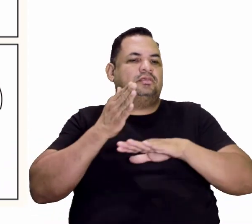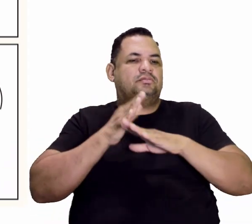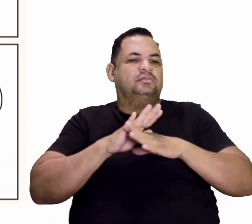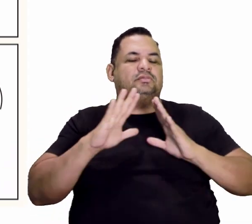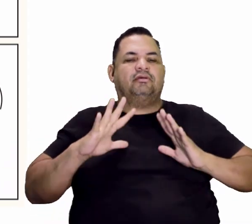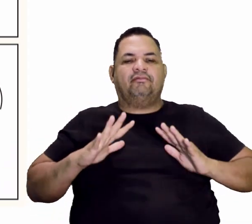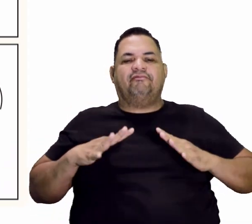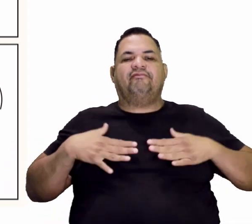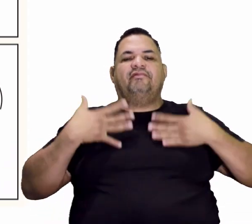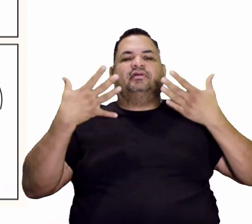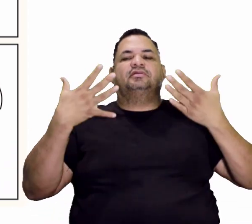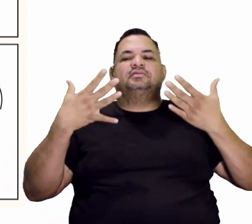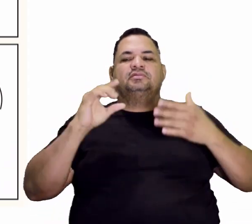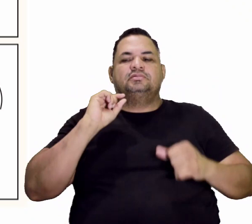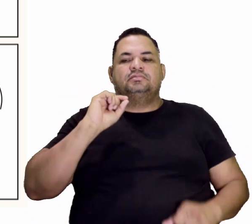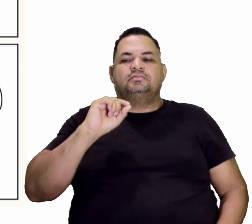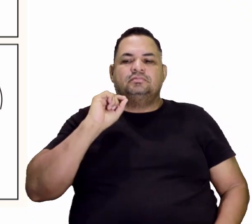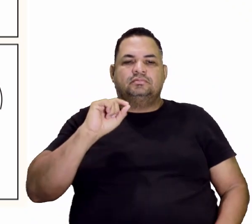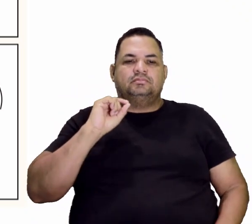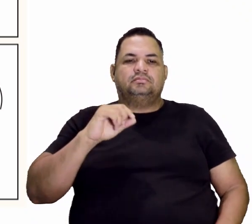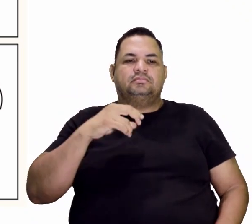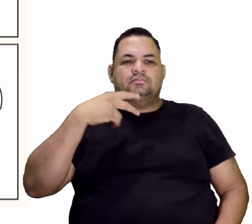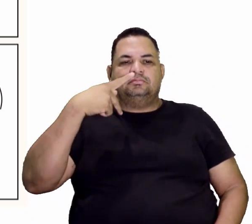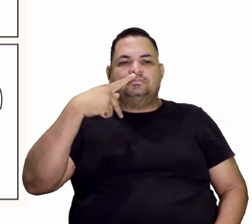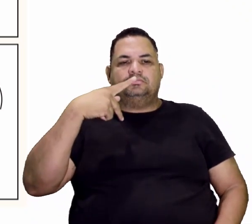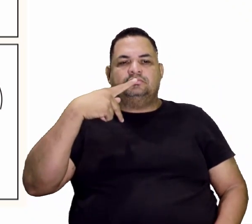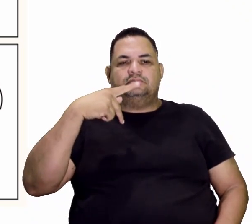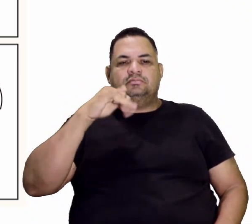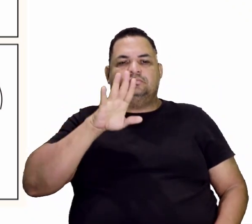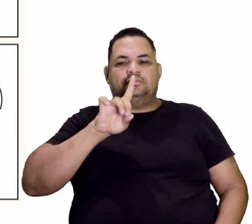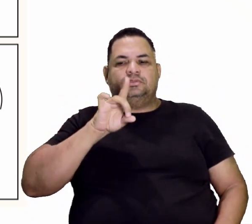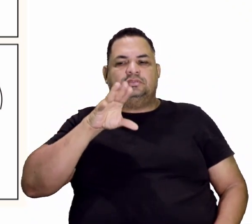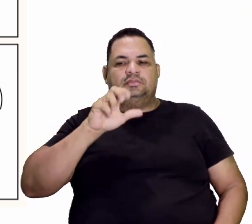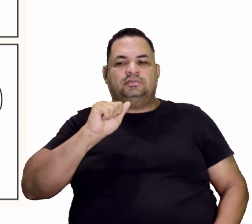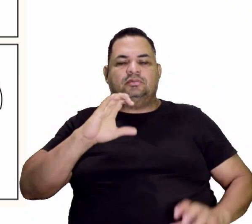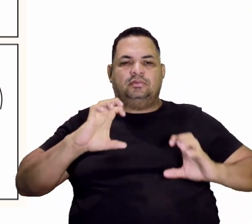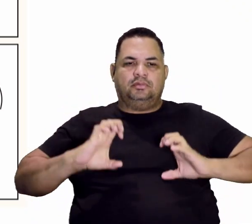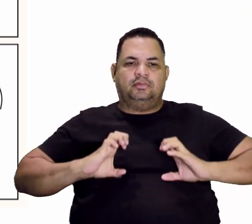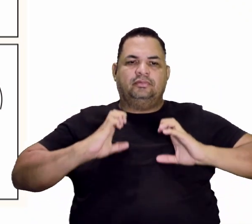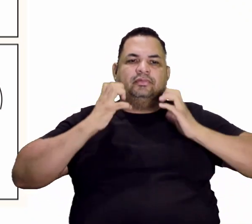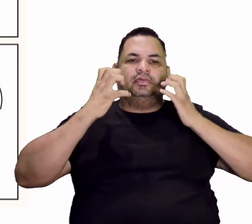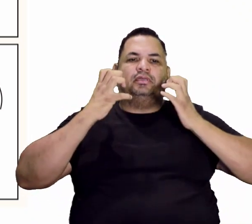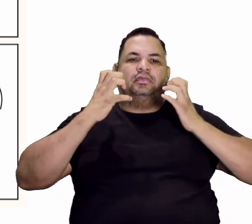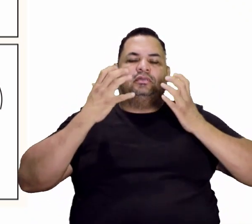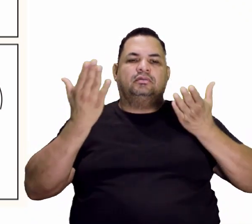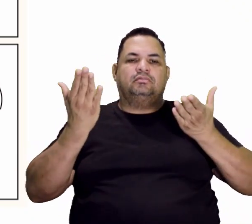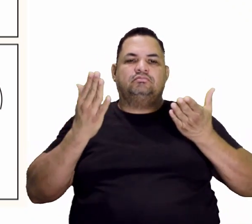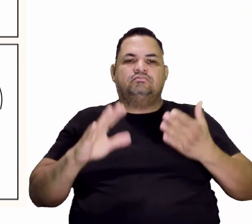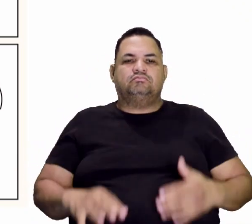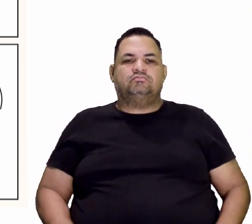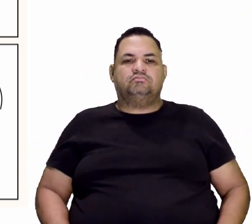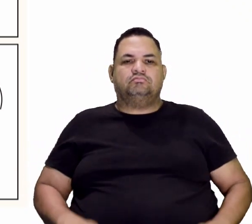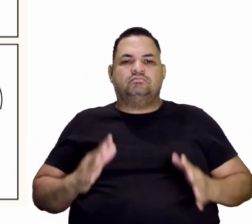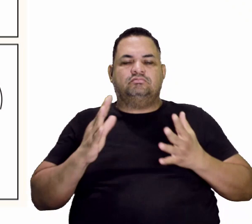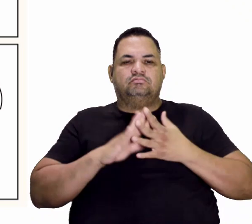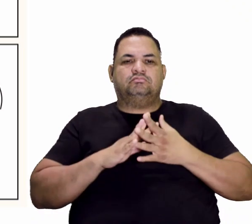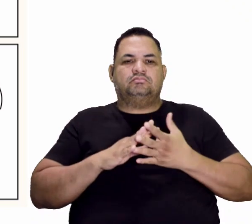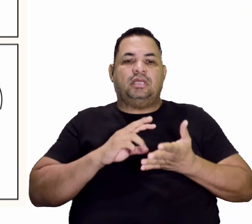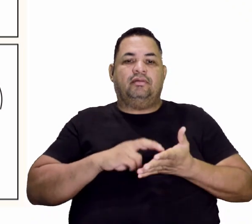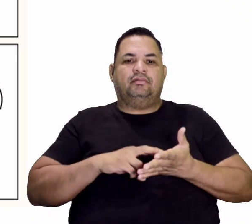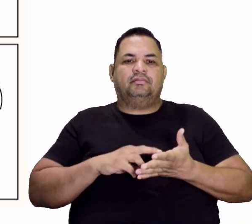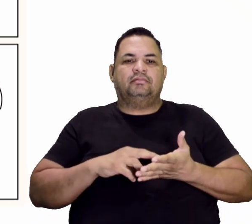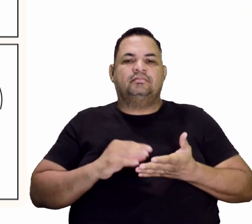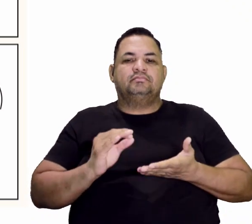piseiro? O que é um piseiro, gente? Pode ser um evento, né? Uma festa,